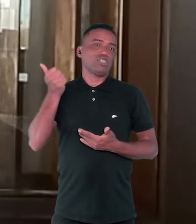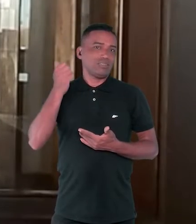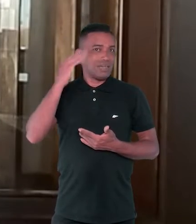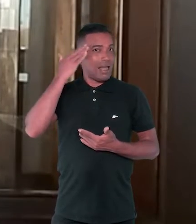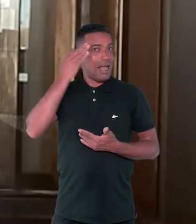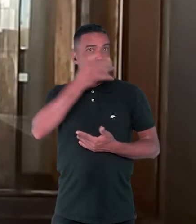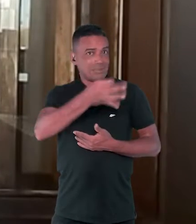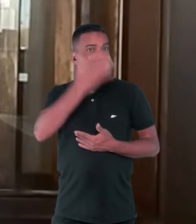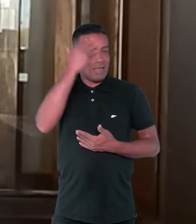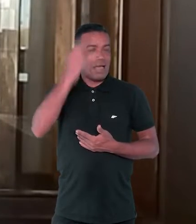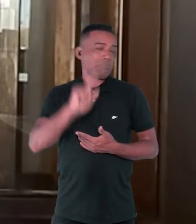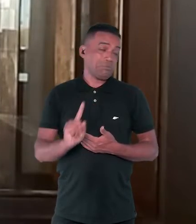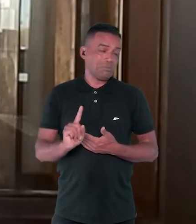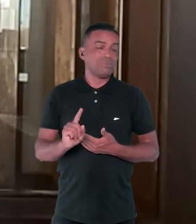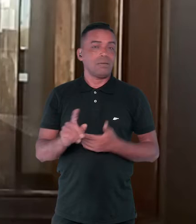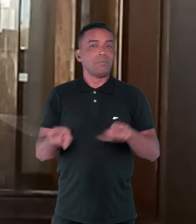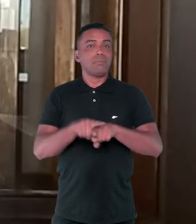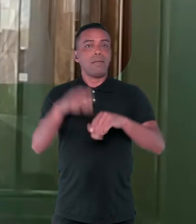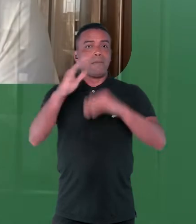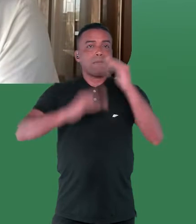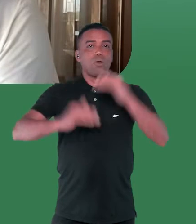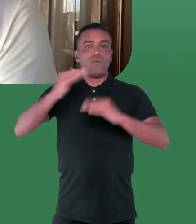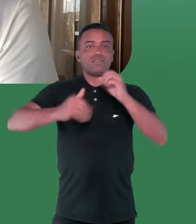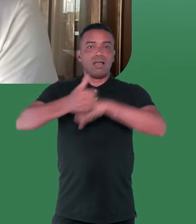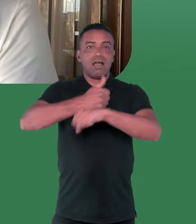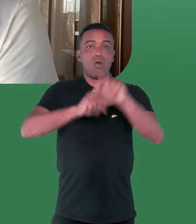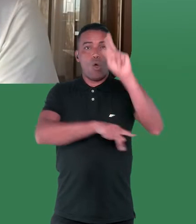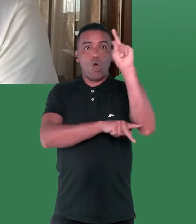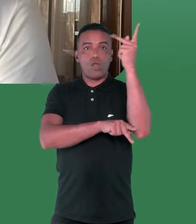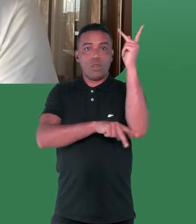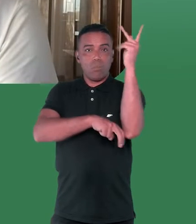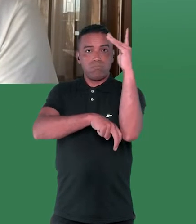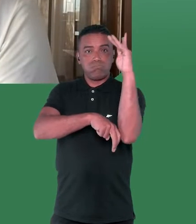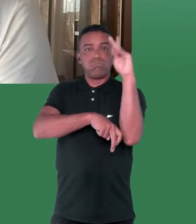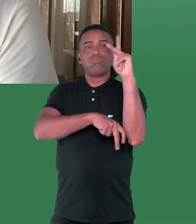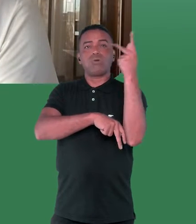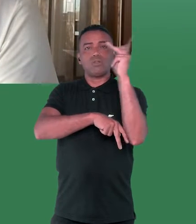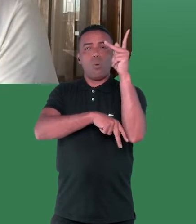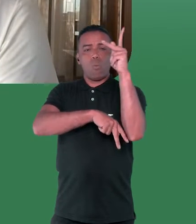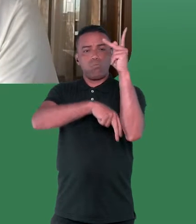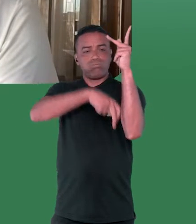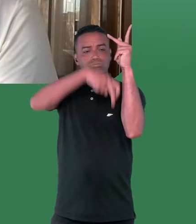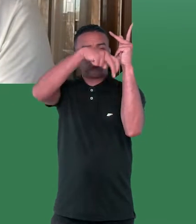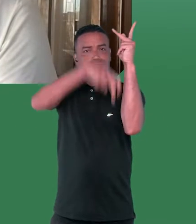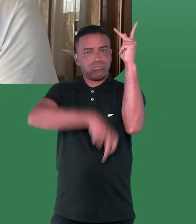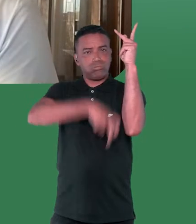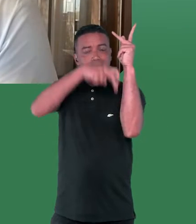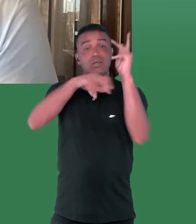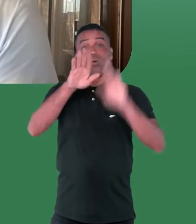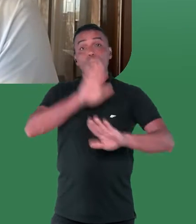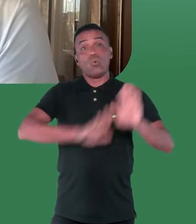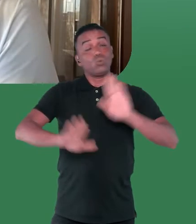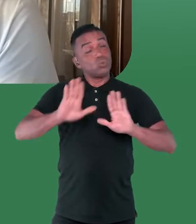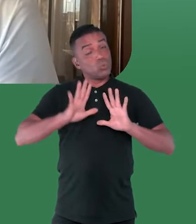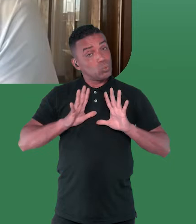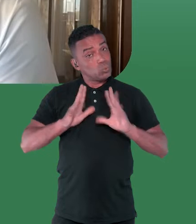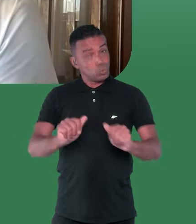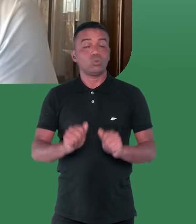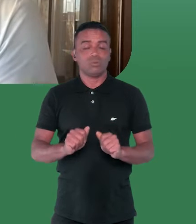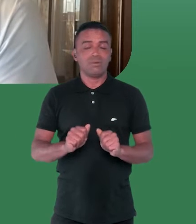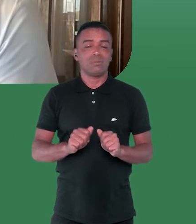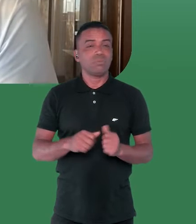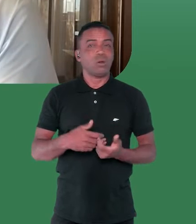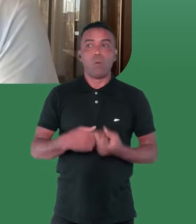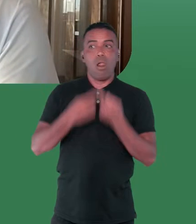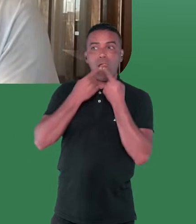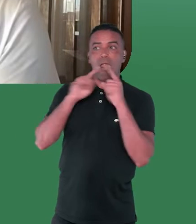também me ensinou o seguinte: a ter todo o cuidado possível, não é porque a gente pode sair caluniando